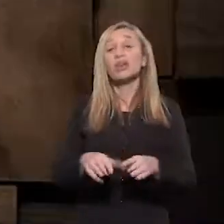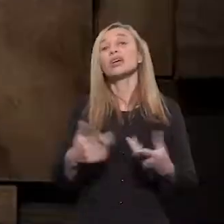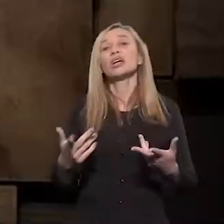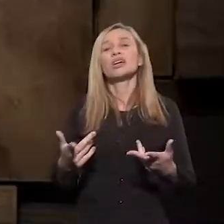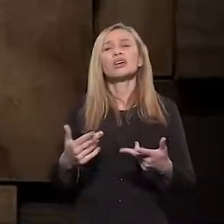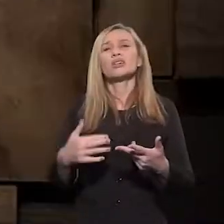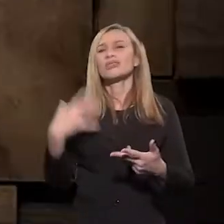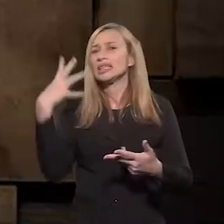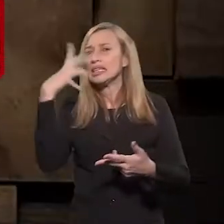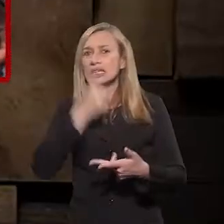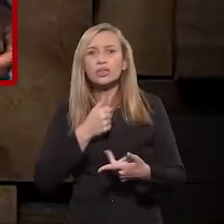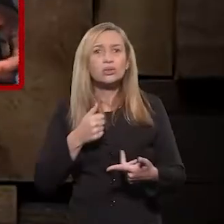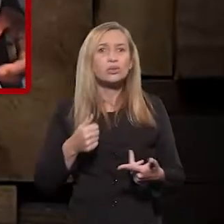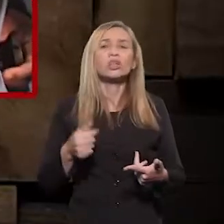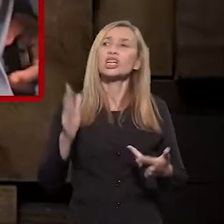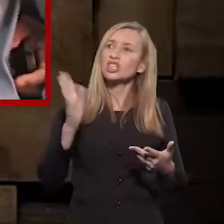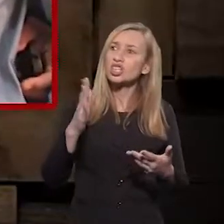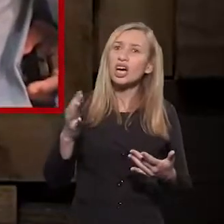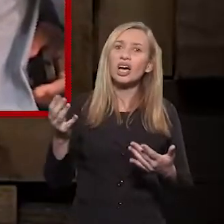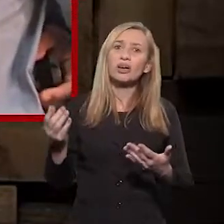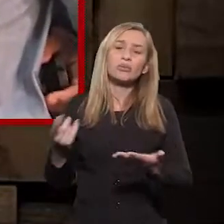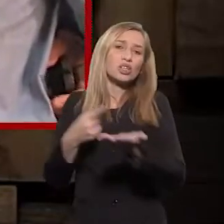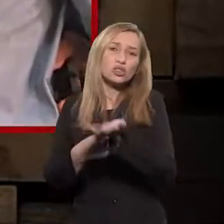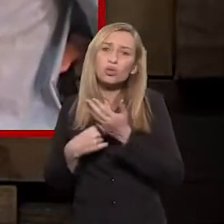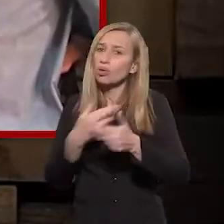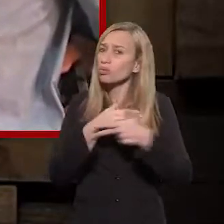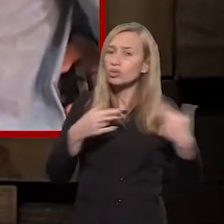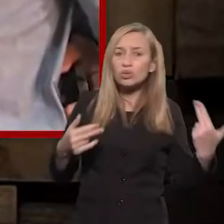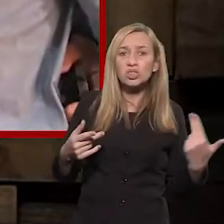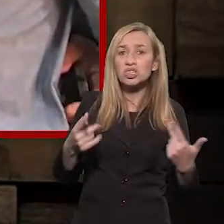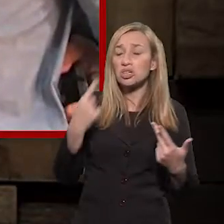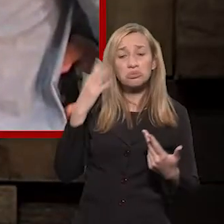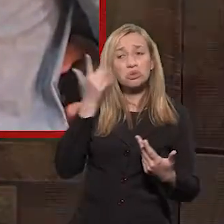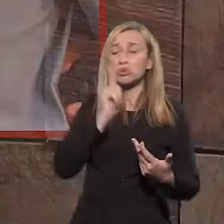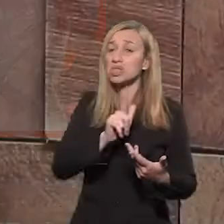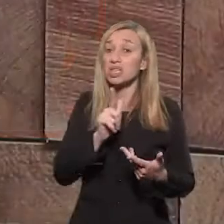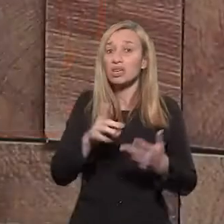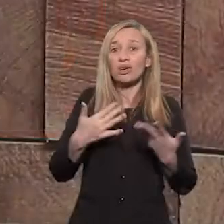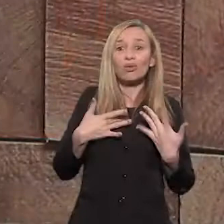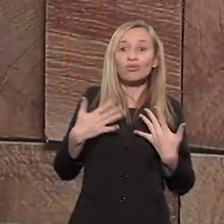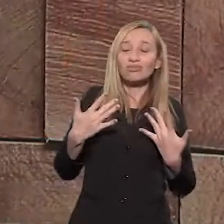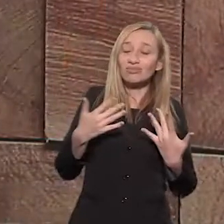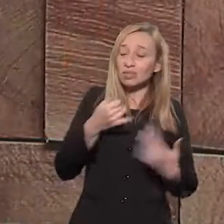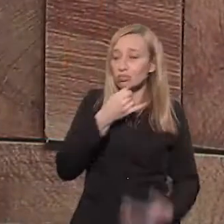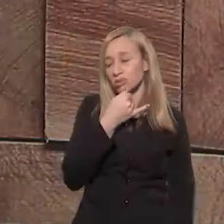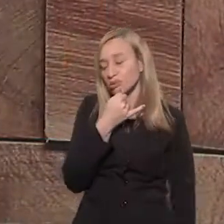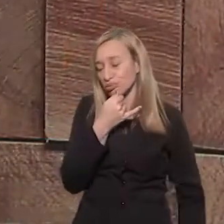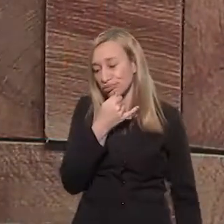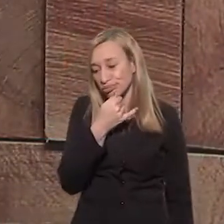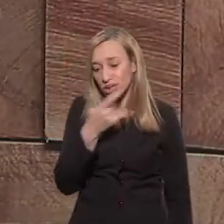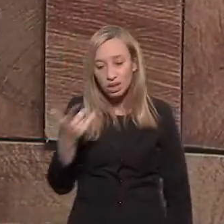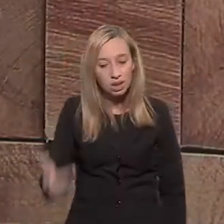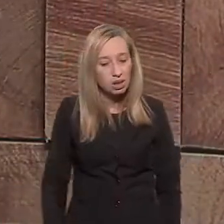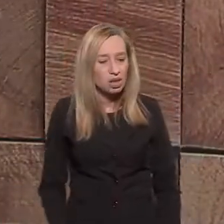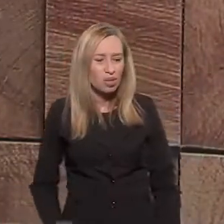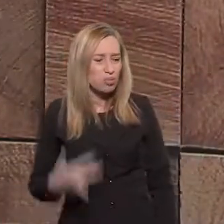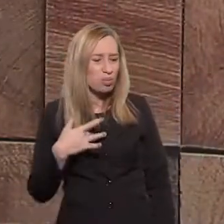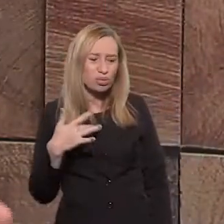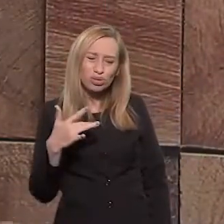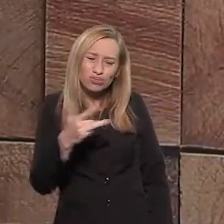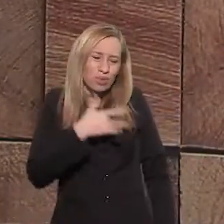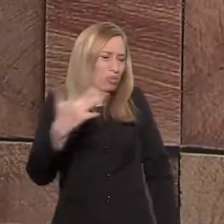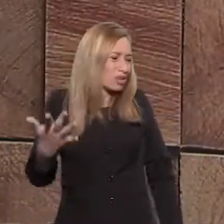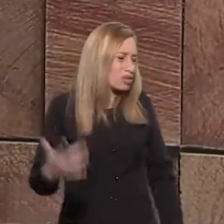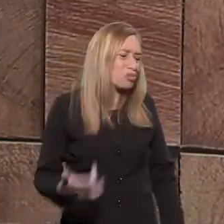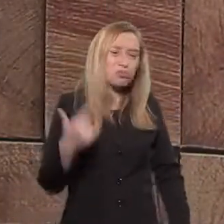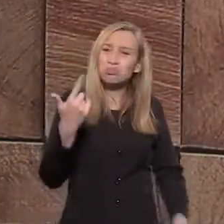borbotões, cada coisa mais linda que a outra, ele já me deu algumas melodias que eu não consegui fazer a letra. E me sinto angustiado com isso. Falo, pô, mas essa